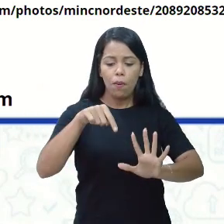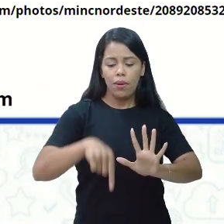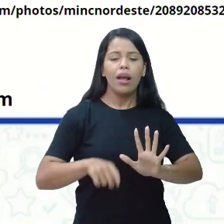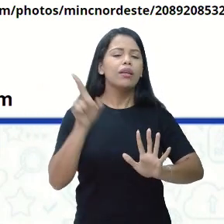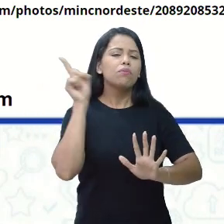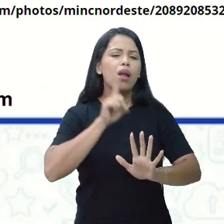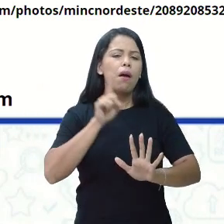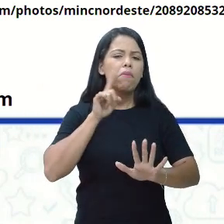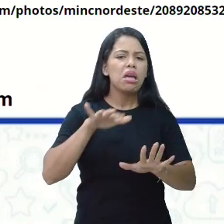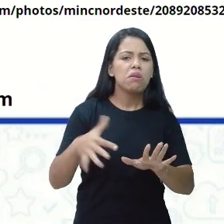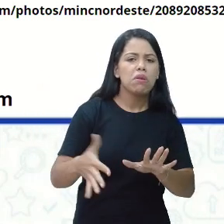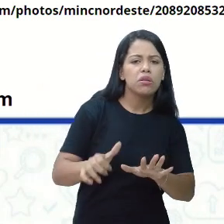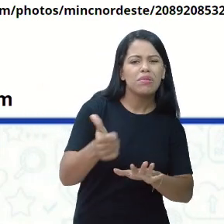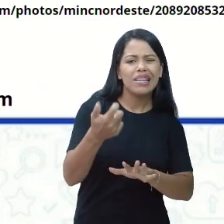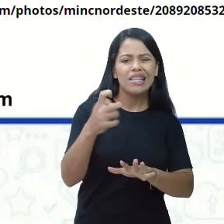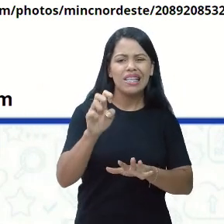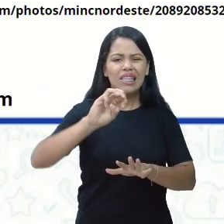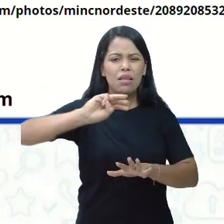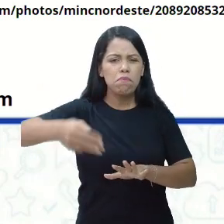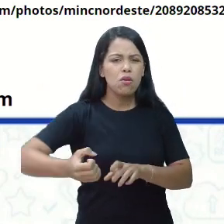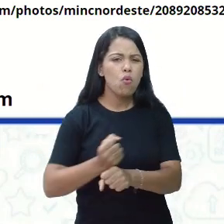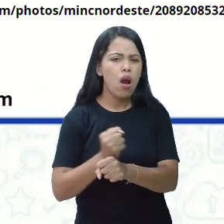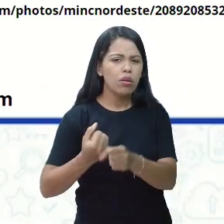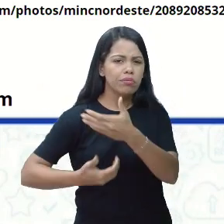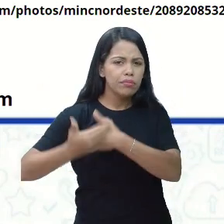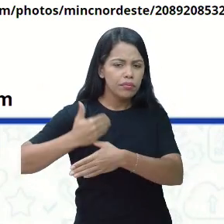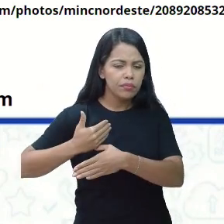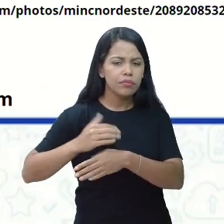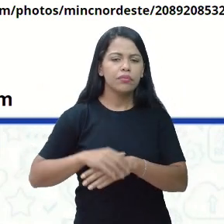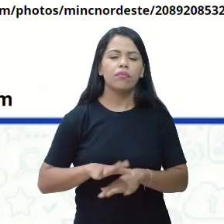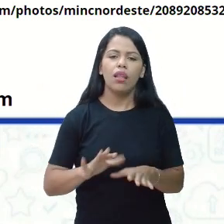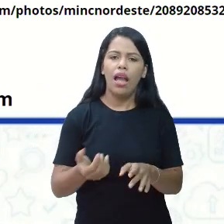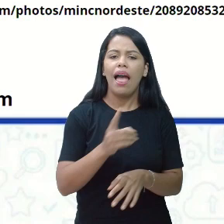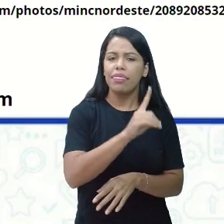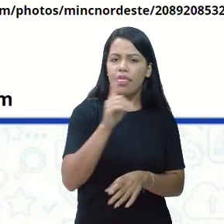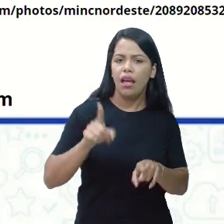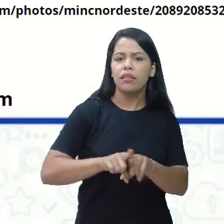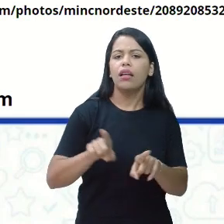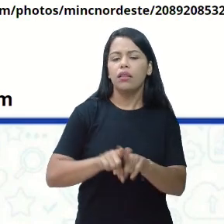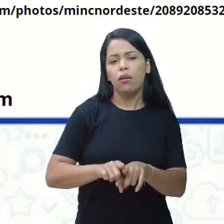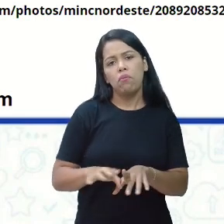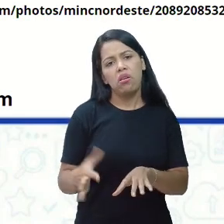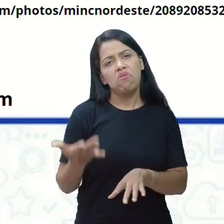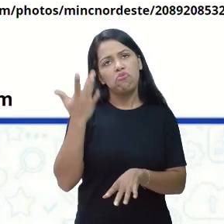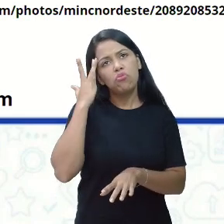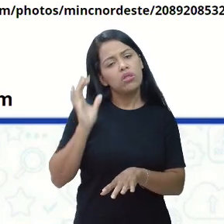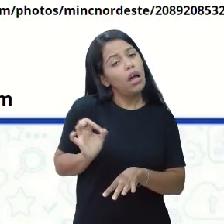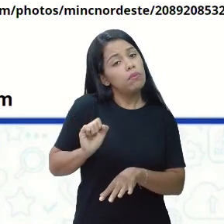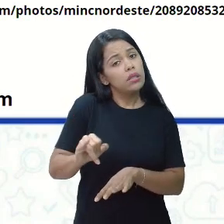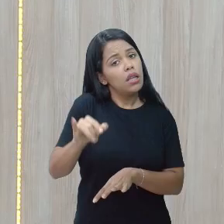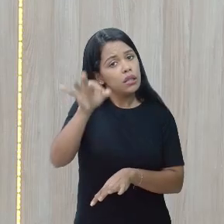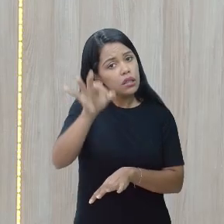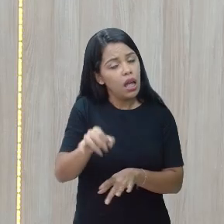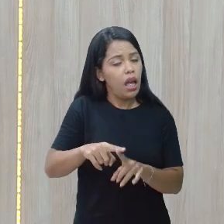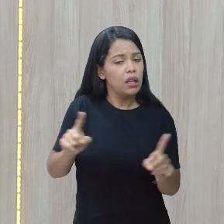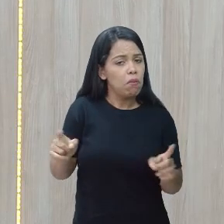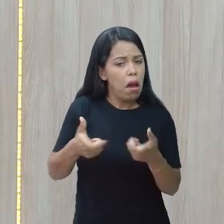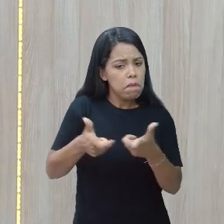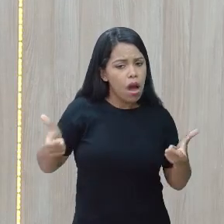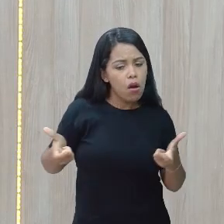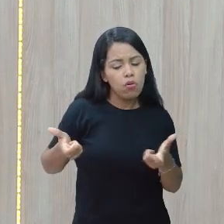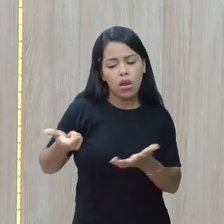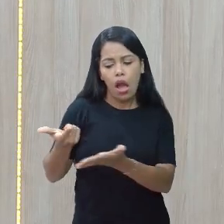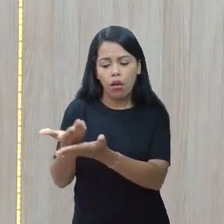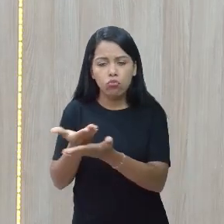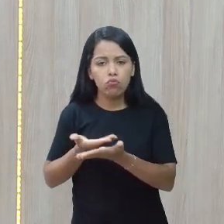mais ou menos 15 mil anos. Tá? Essa datação ela também é controversa. Não é? A maioria dos